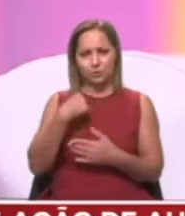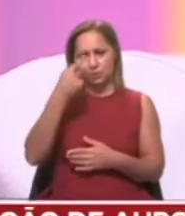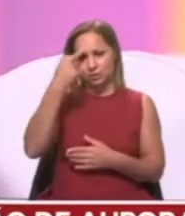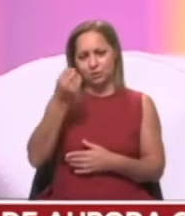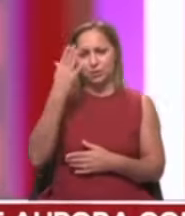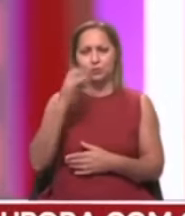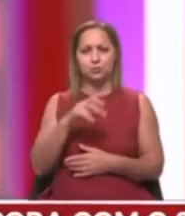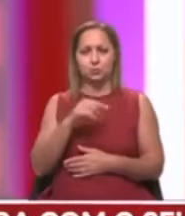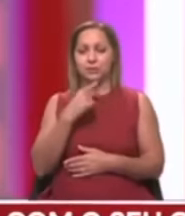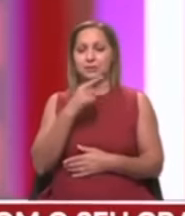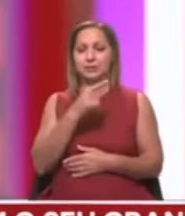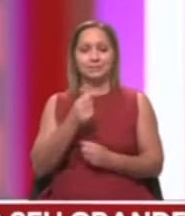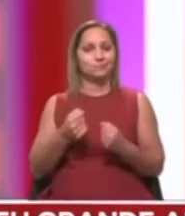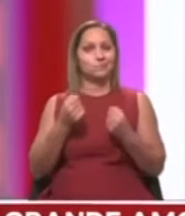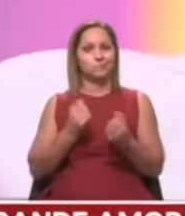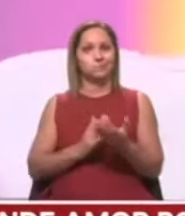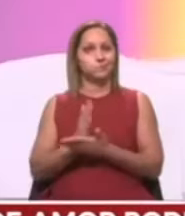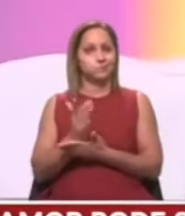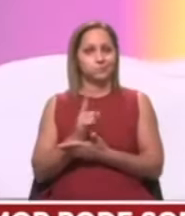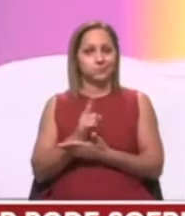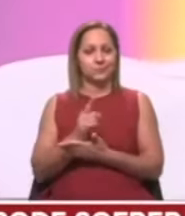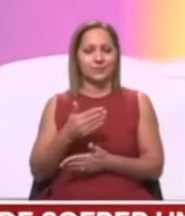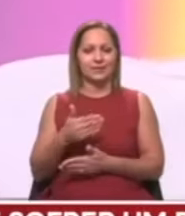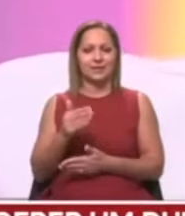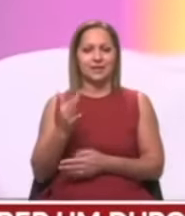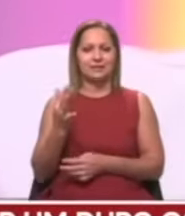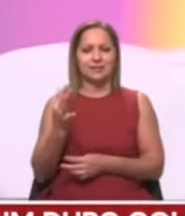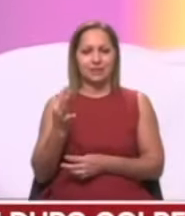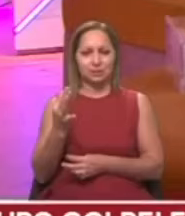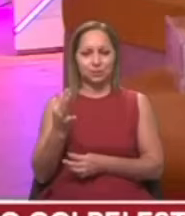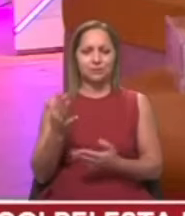Dizerem-te que se calhar não vais sobreviver. Com 14 anos, é uma coisa improvável. É horrível. Olha,